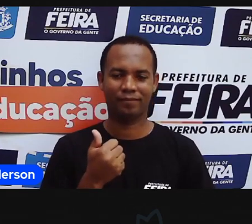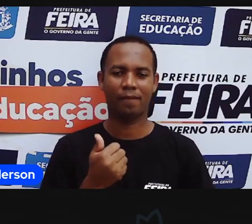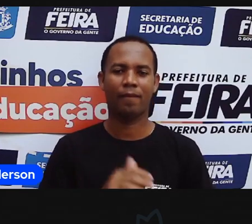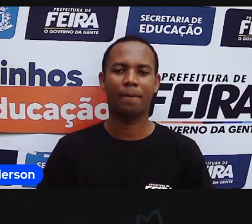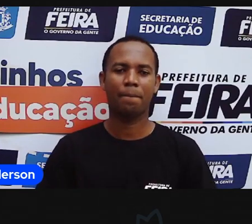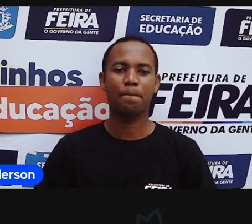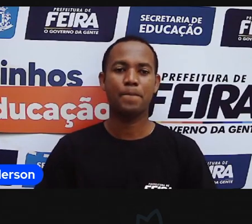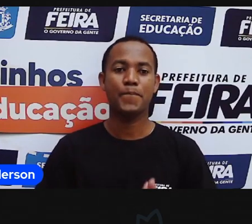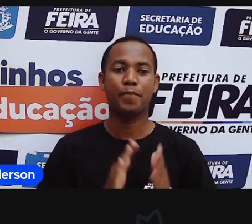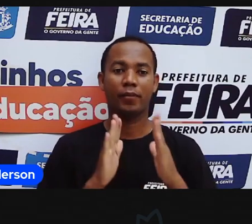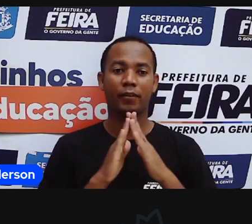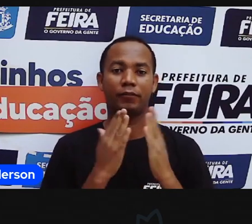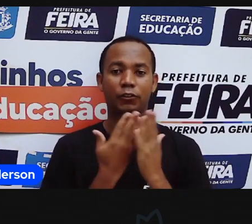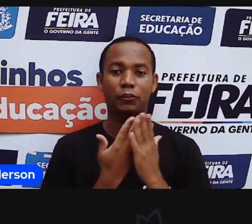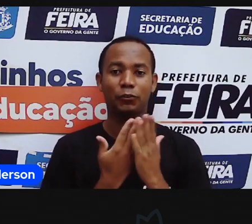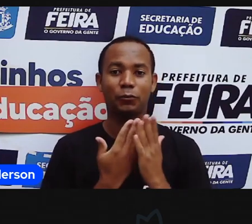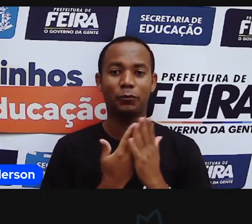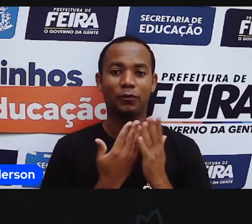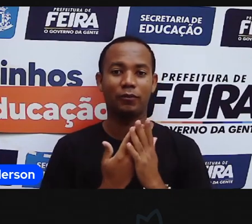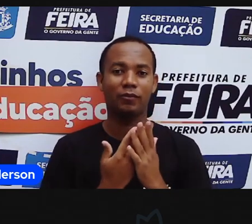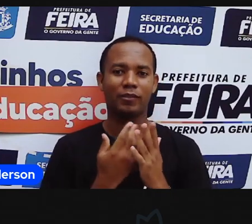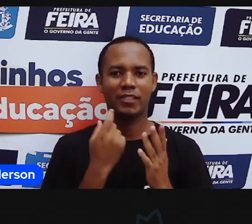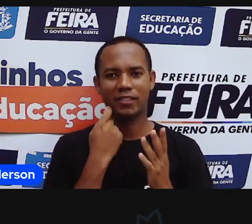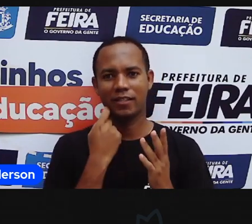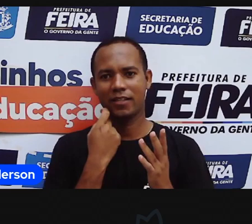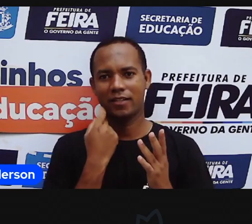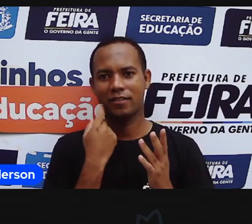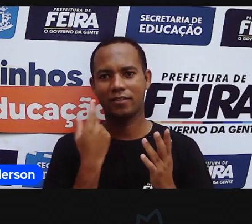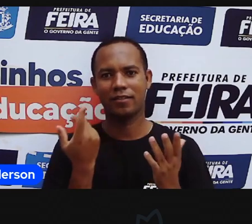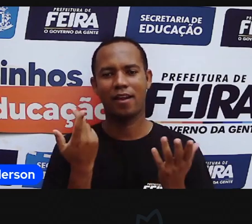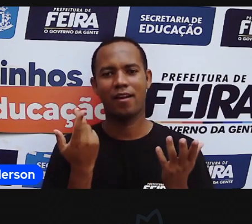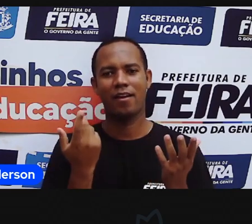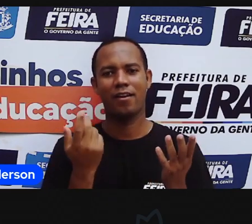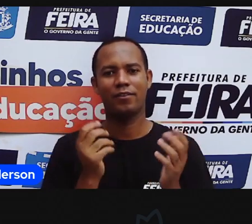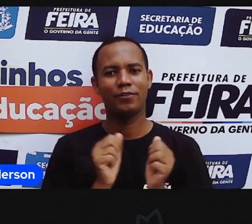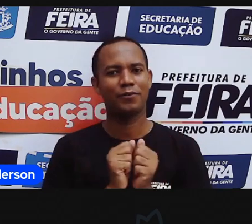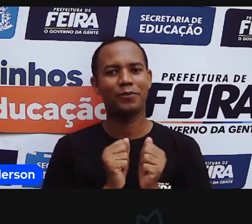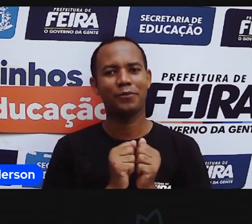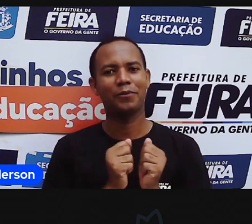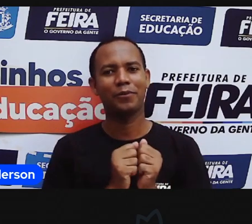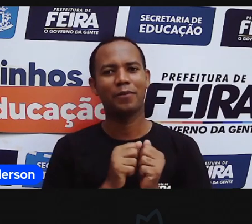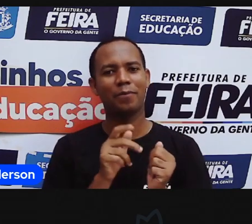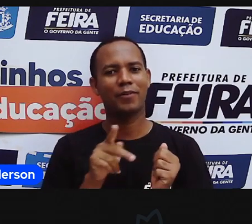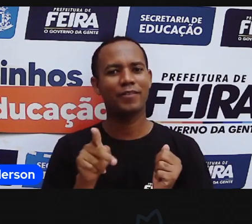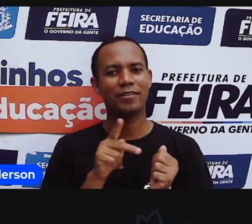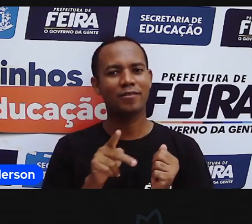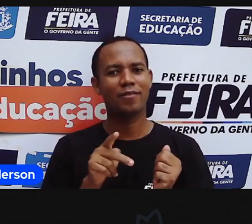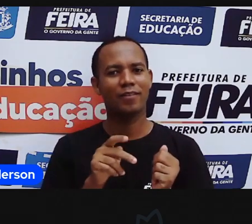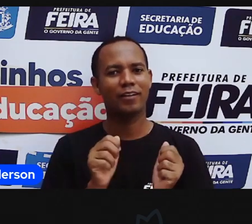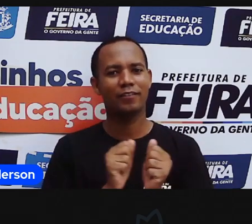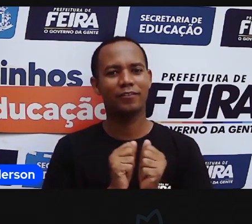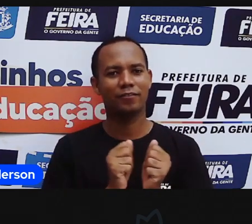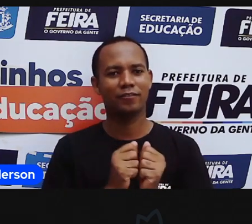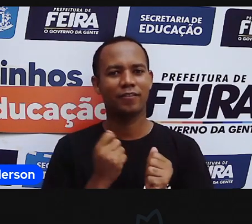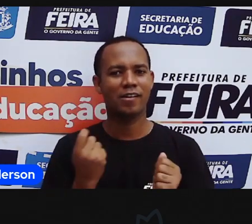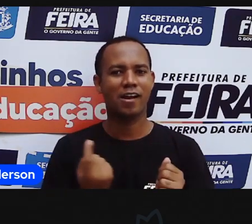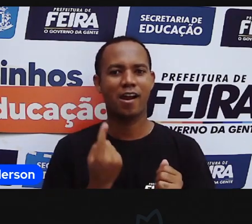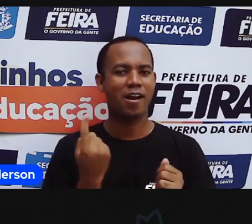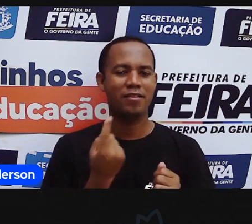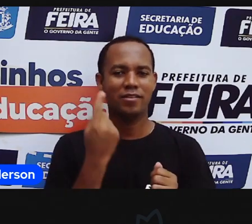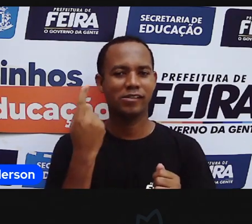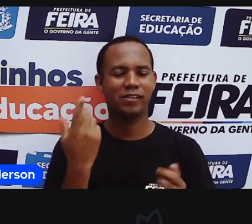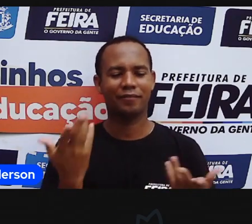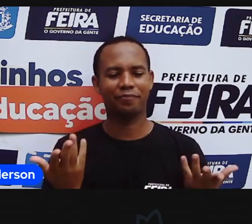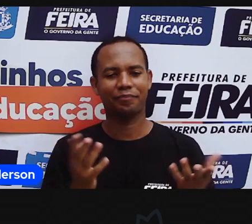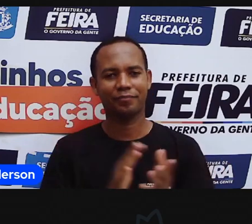Mais uma aula do nosso sextou com Promaria e Anderson. Dá para bater a mão aqui no microfone,